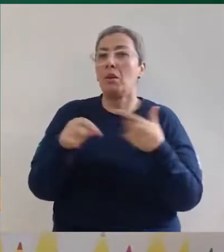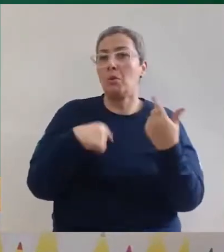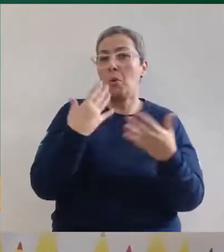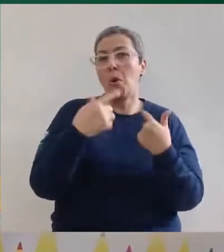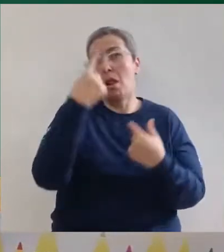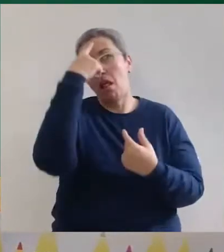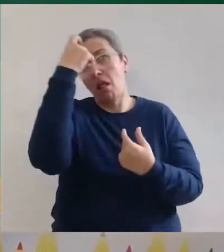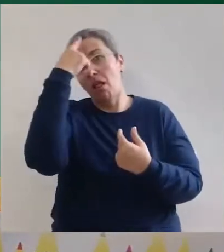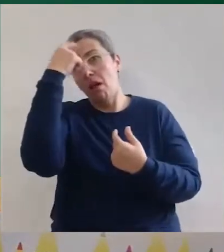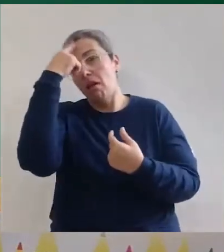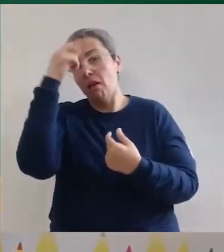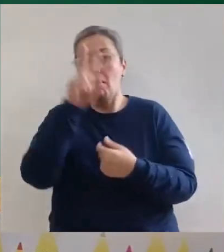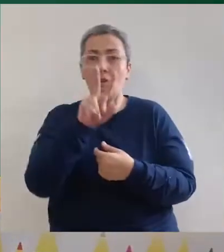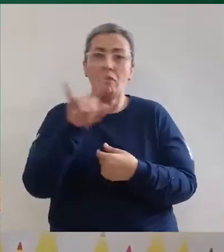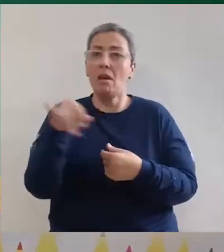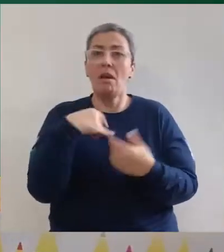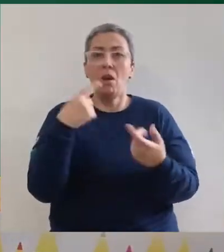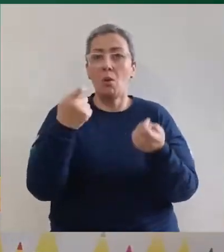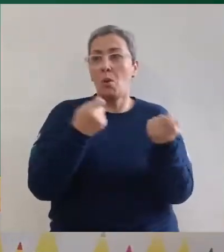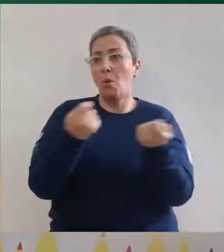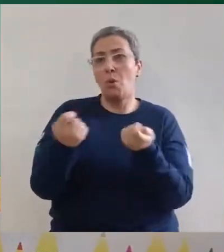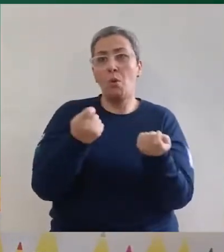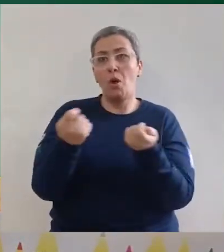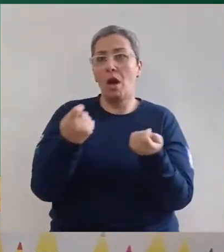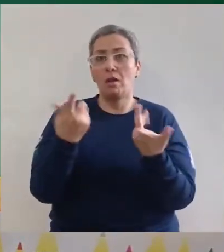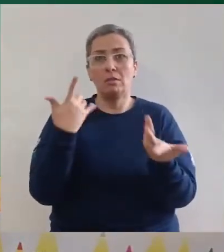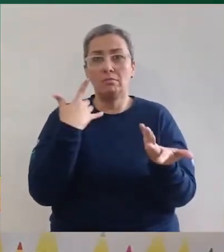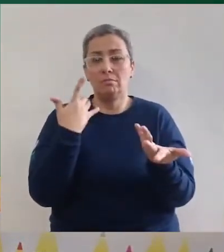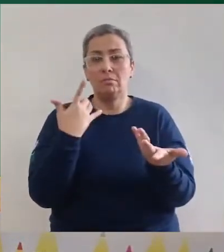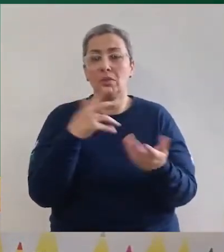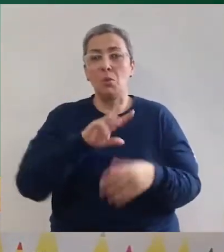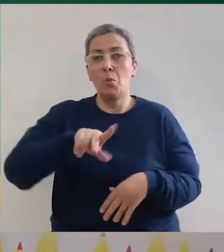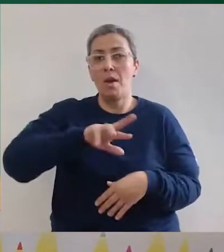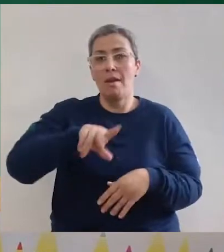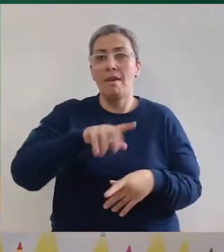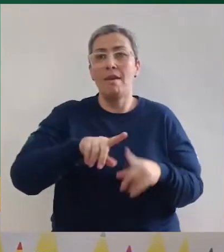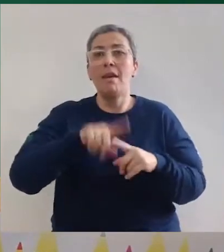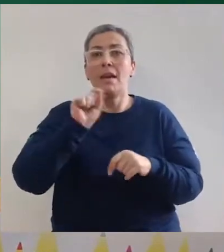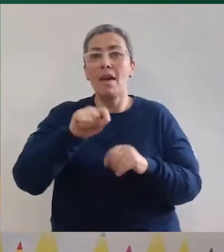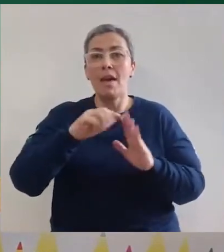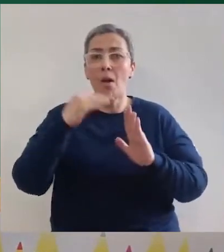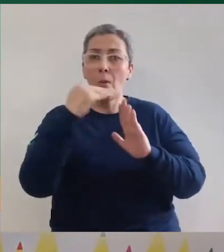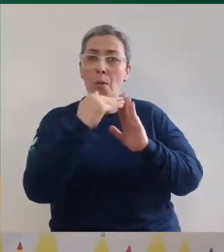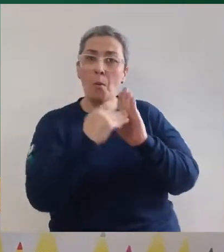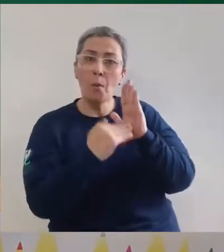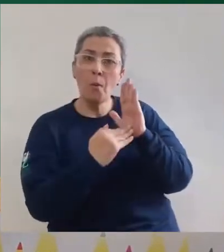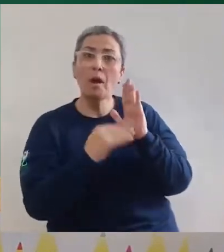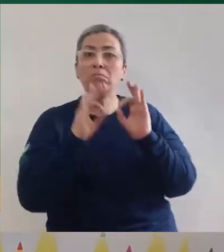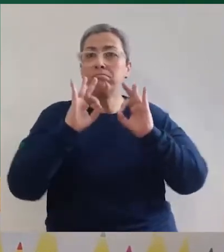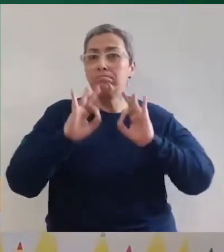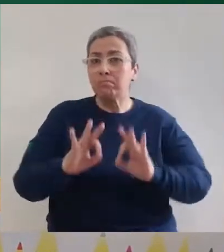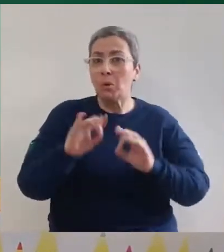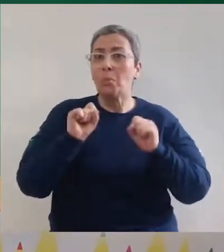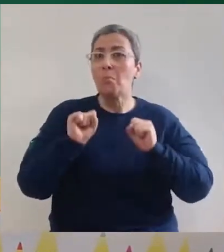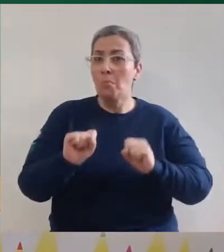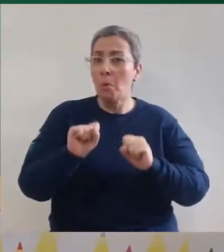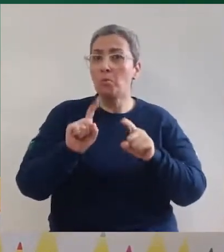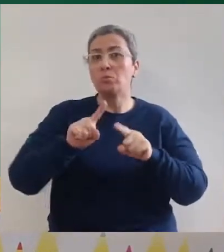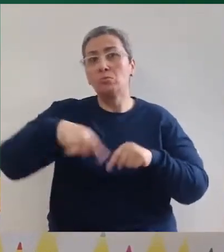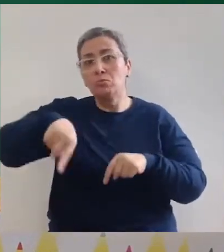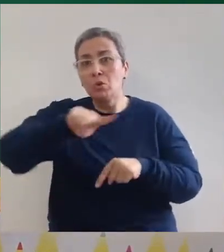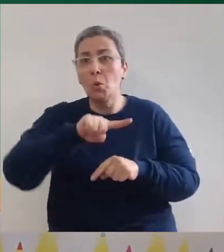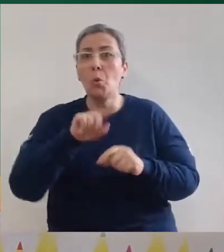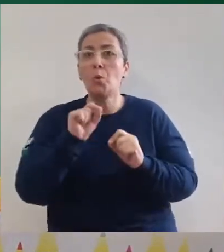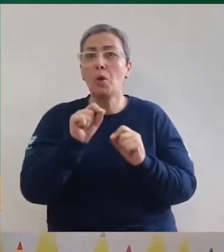coisas conforme a minha cabeça vai controlando ali as minhas ideias. É um roteiro que, de fato, possibilite